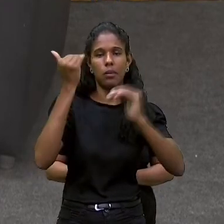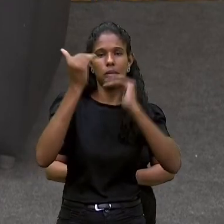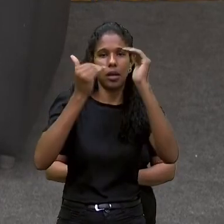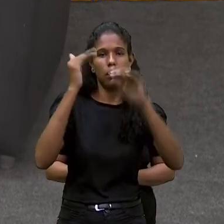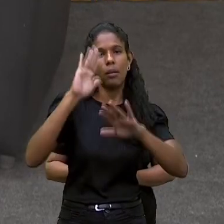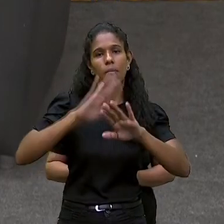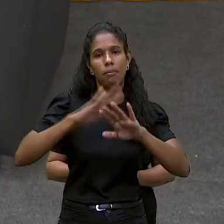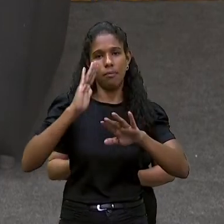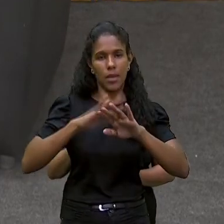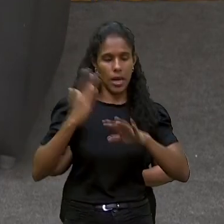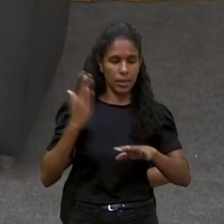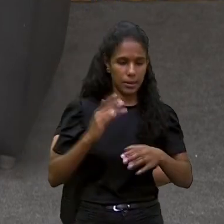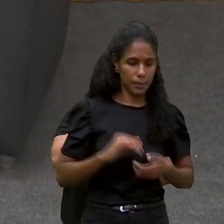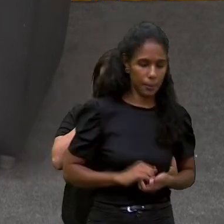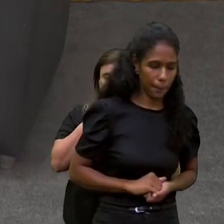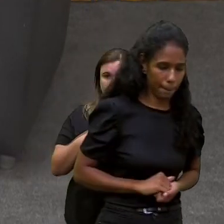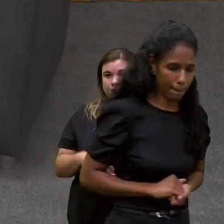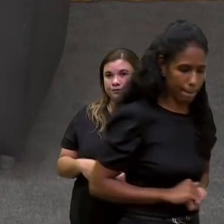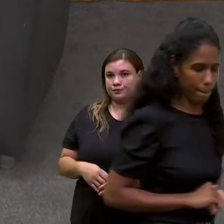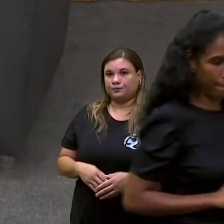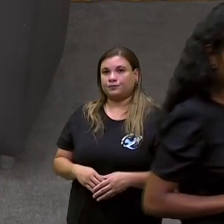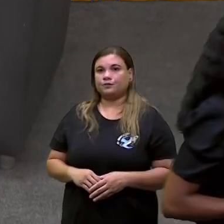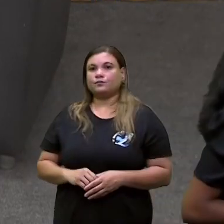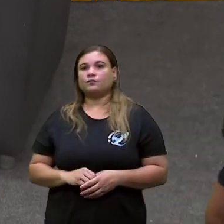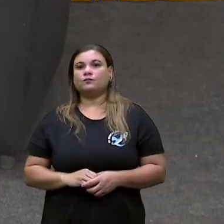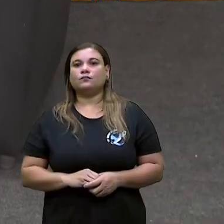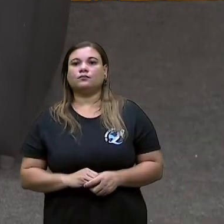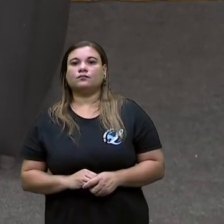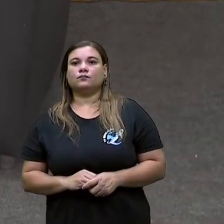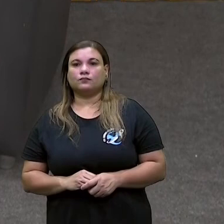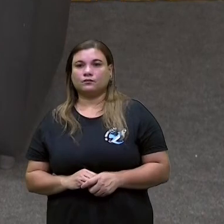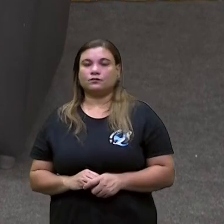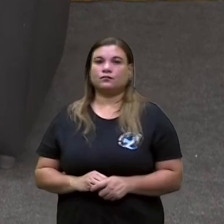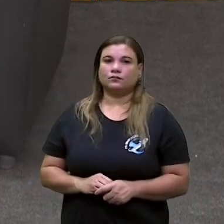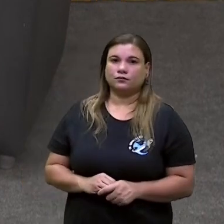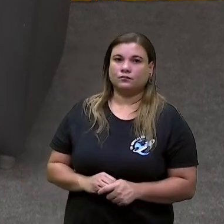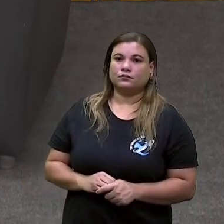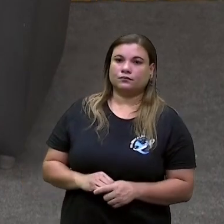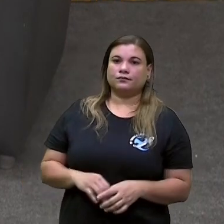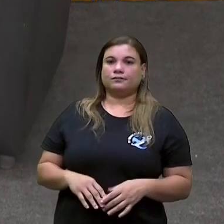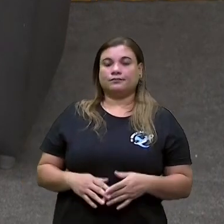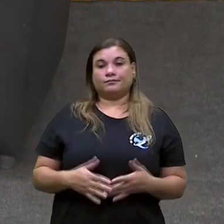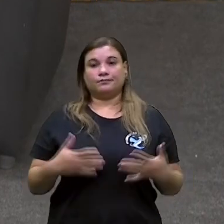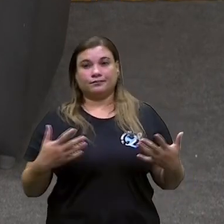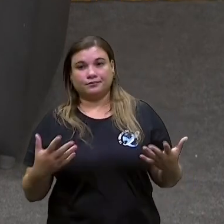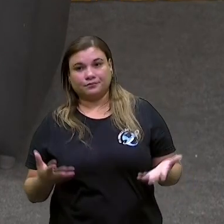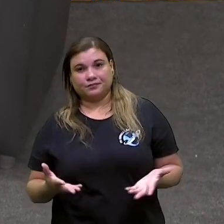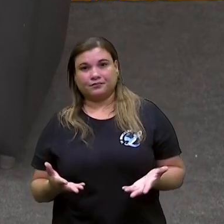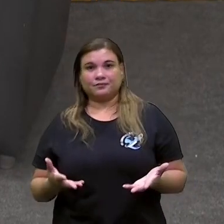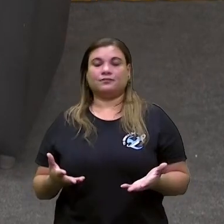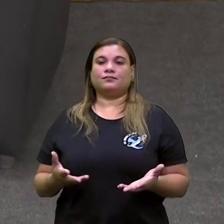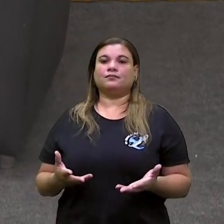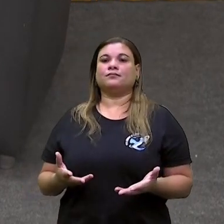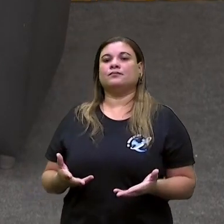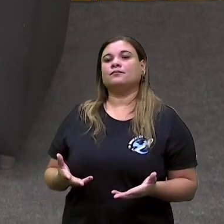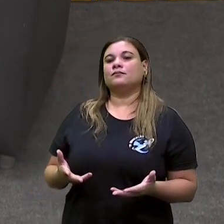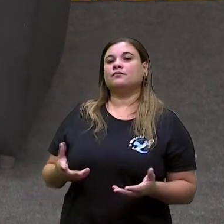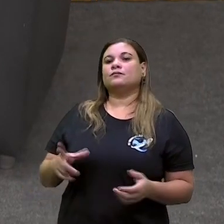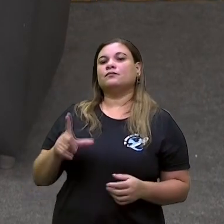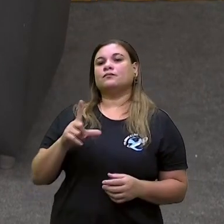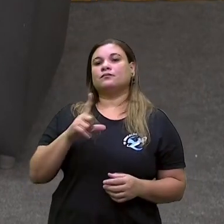as pessoas terão outros recursos. Não só diante da doença, né, mas também diante da saúde, né, ter recurso é muito bom,